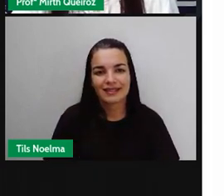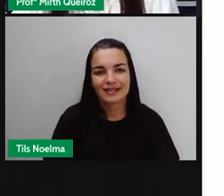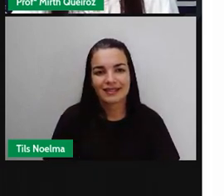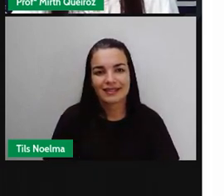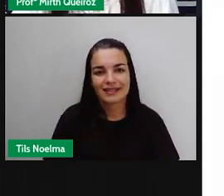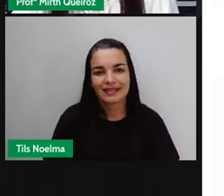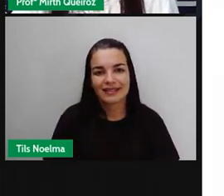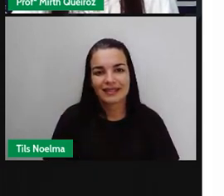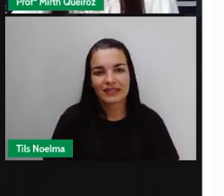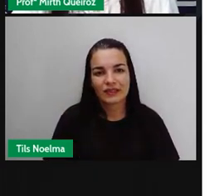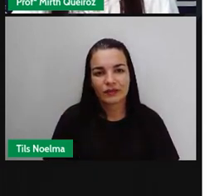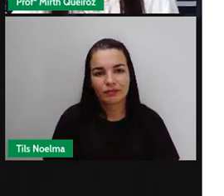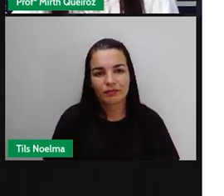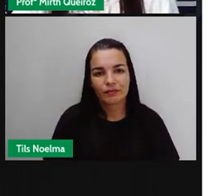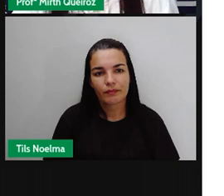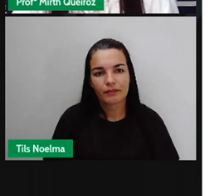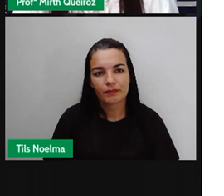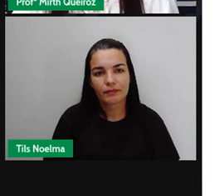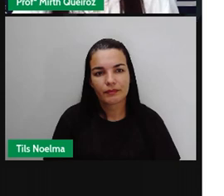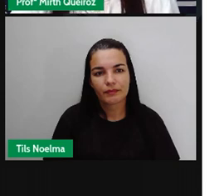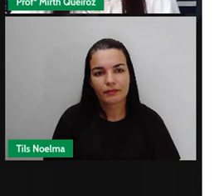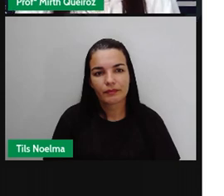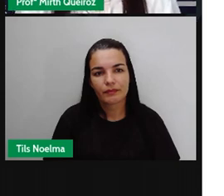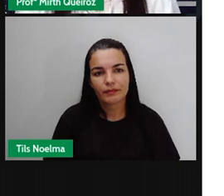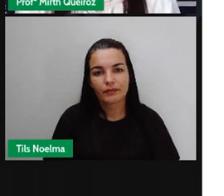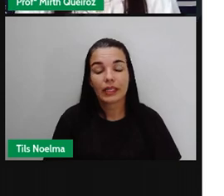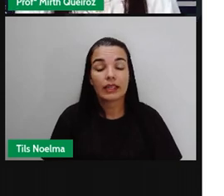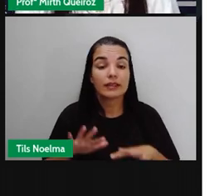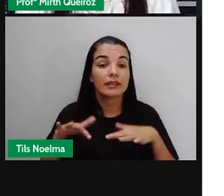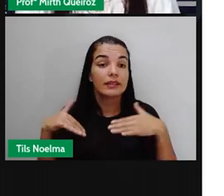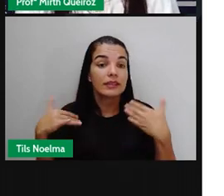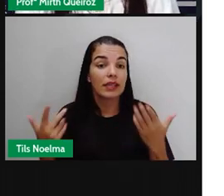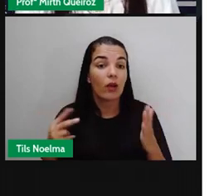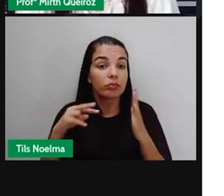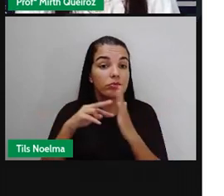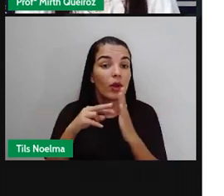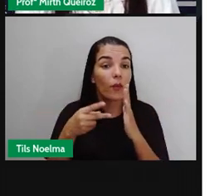delicado, vivas, longo, estendidos, são